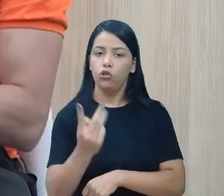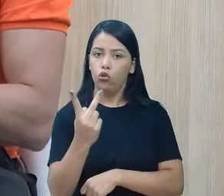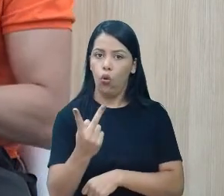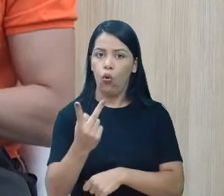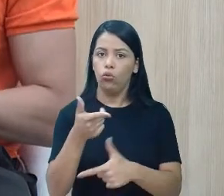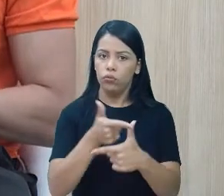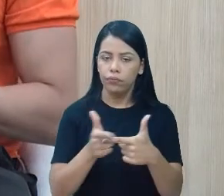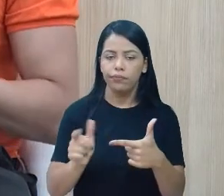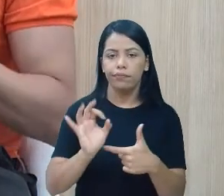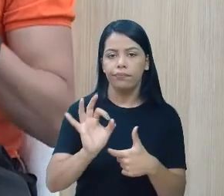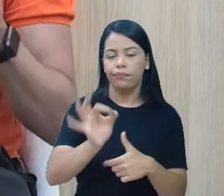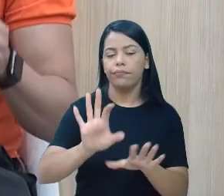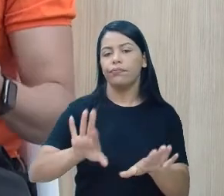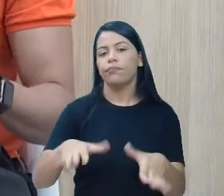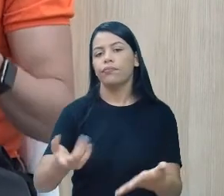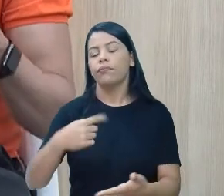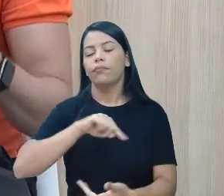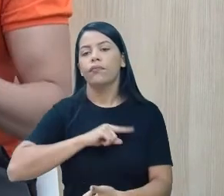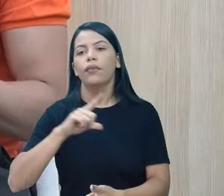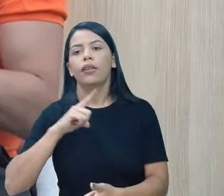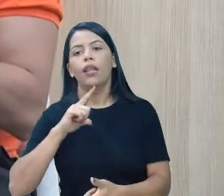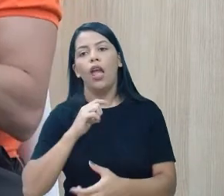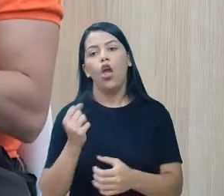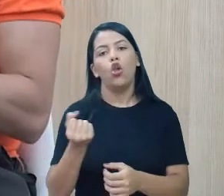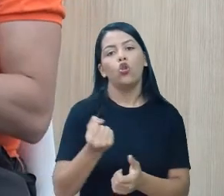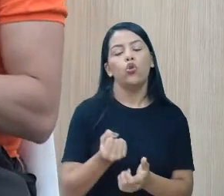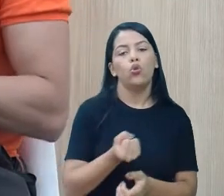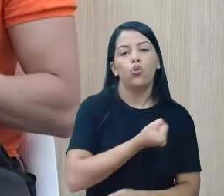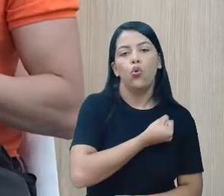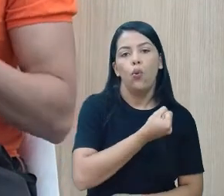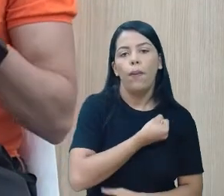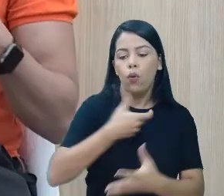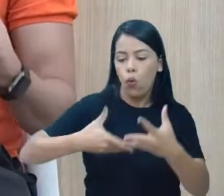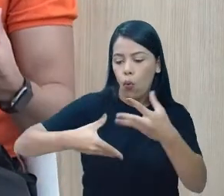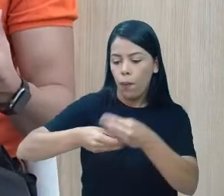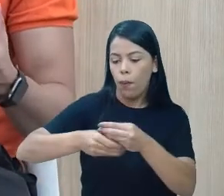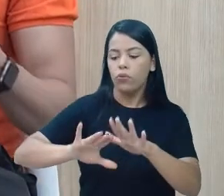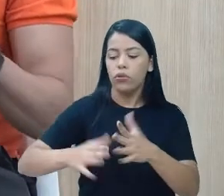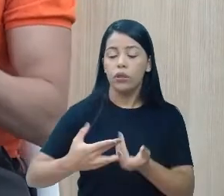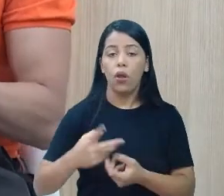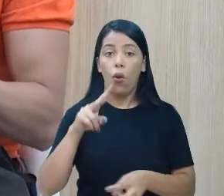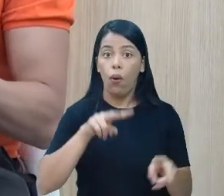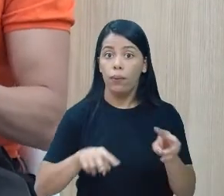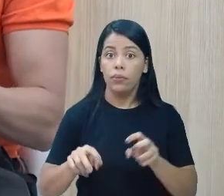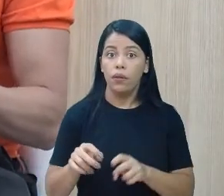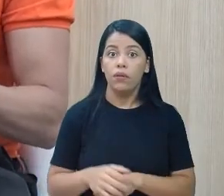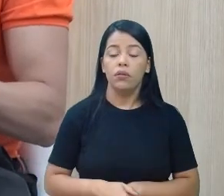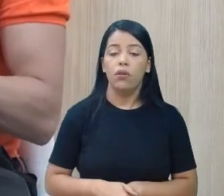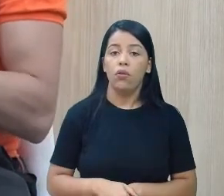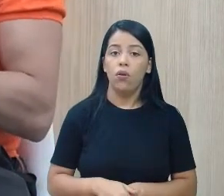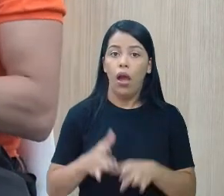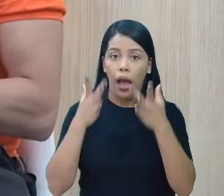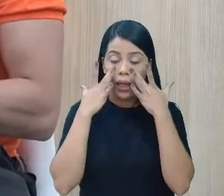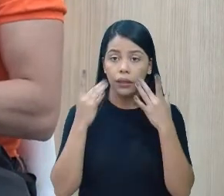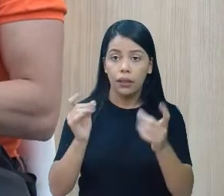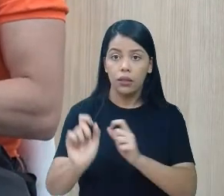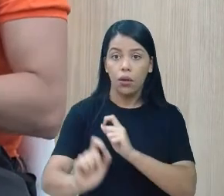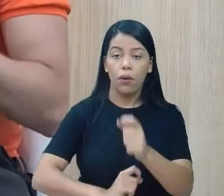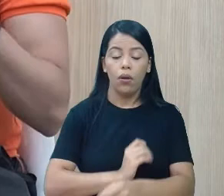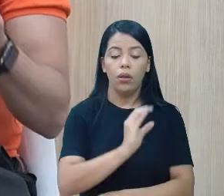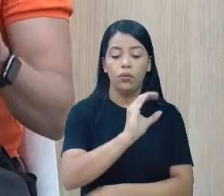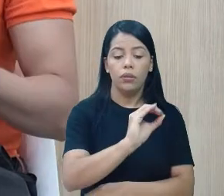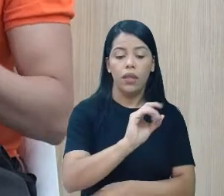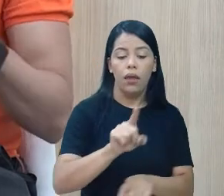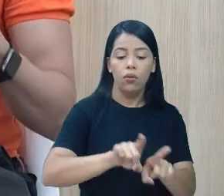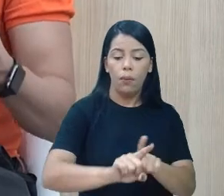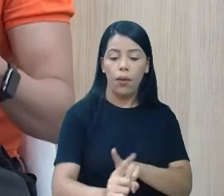divisores, certo? Então, a gente tem aí o número composto. Com observação para o 0 e para o 1, tá?